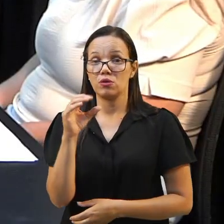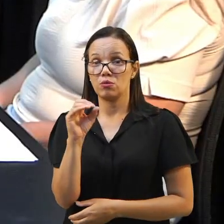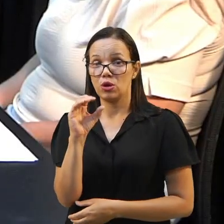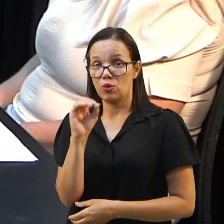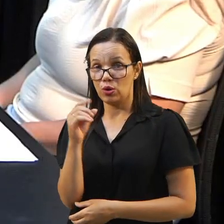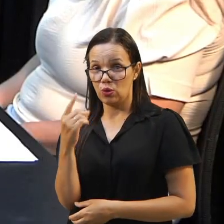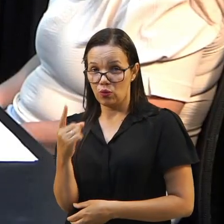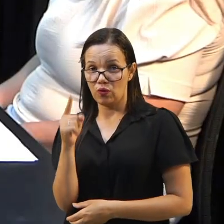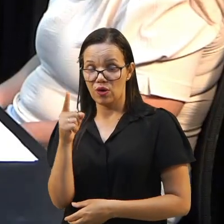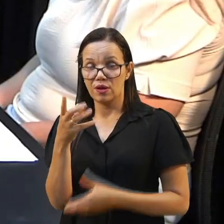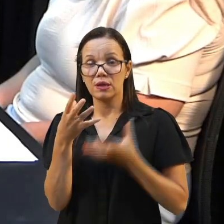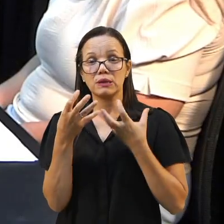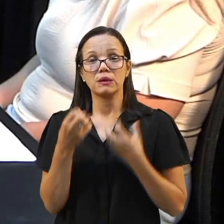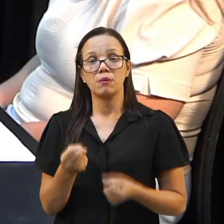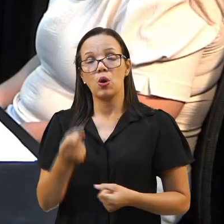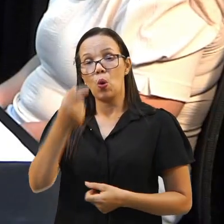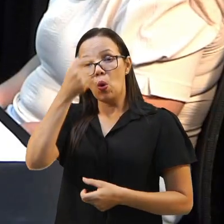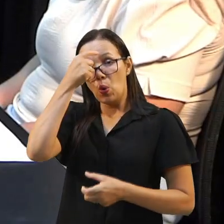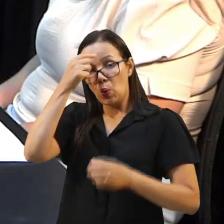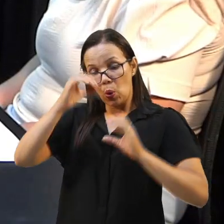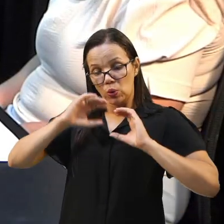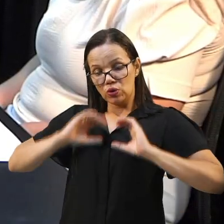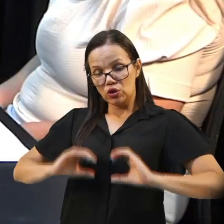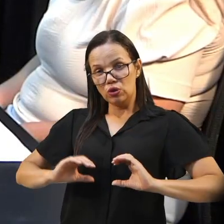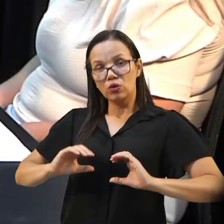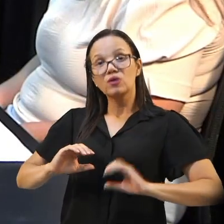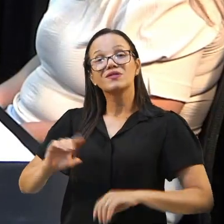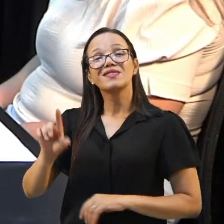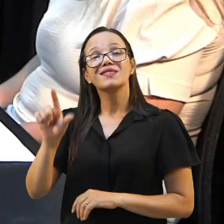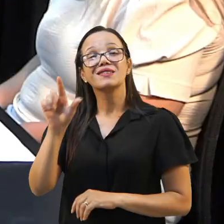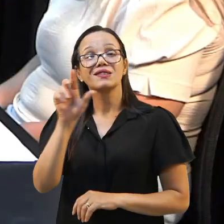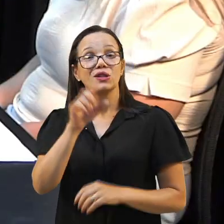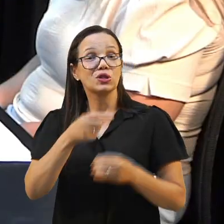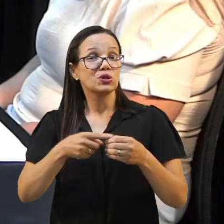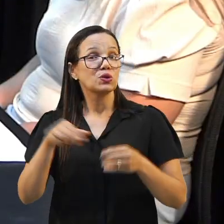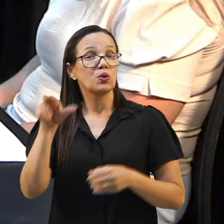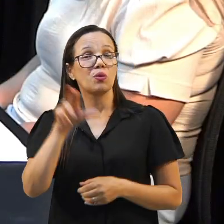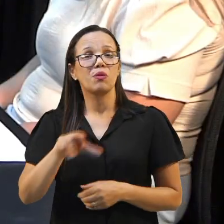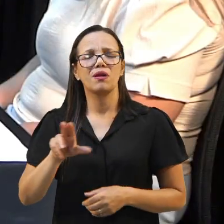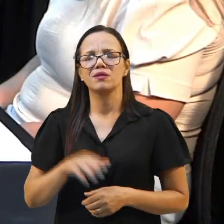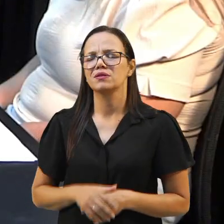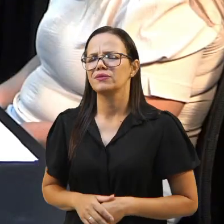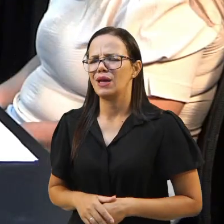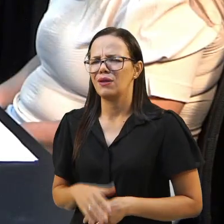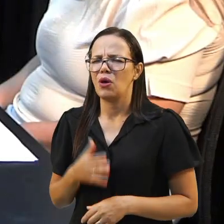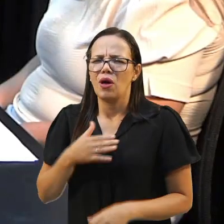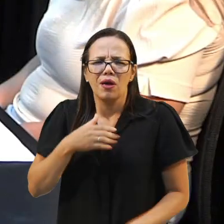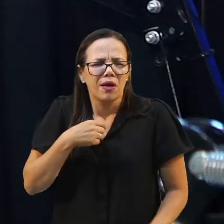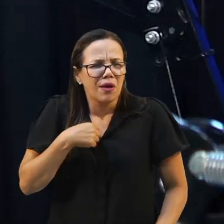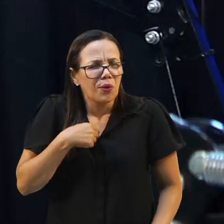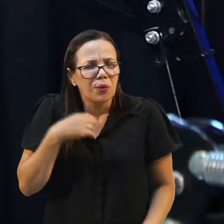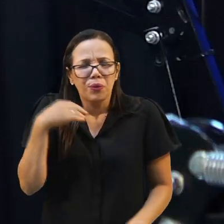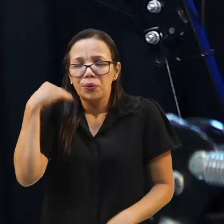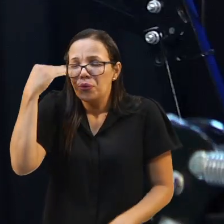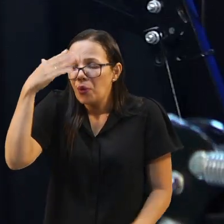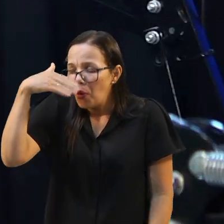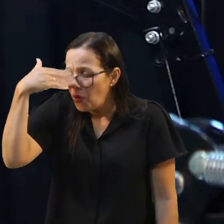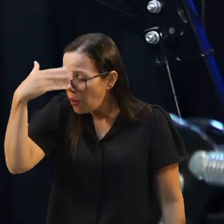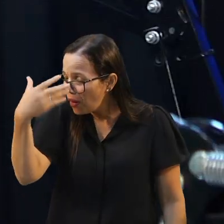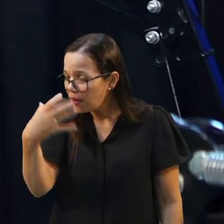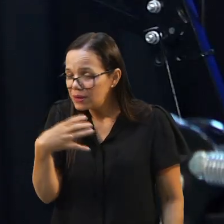cidadão honorário uberlandense. O que isso significou para o senhor? O que me honrou e me honra muito. Por